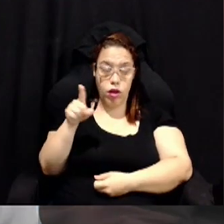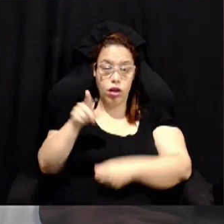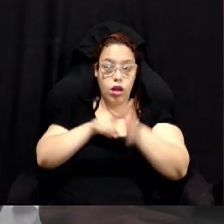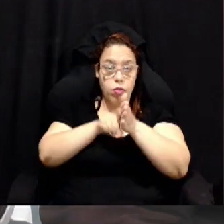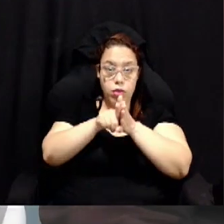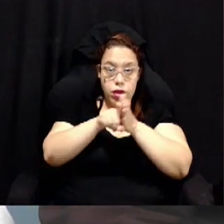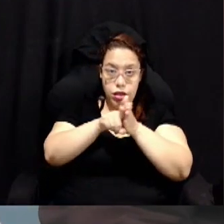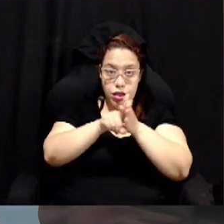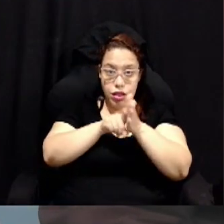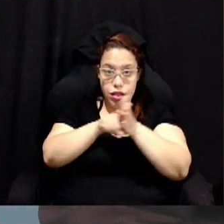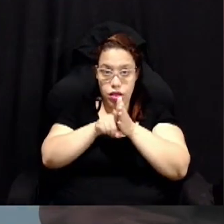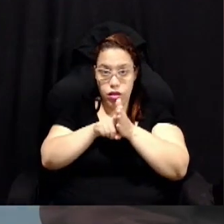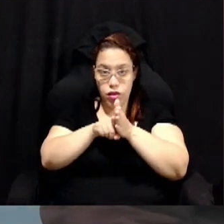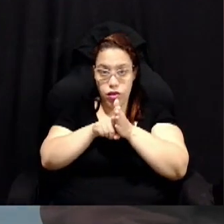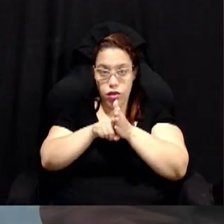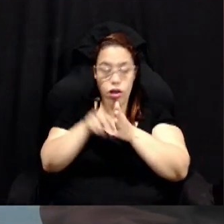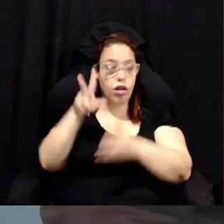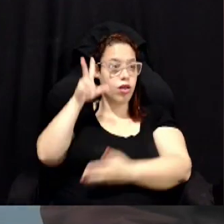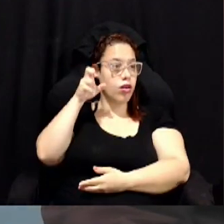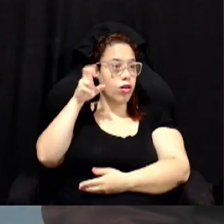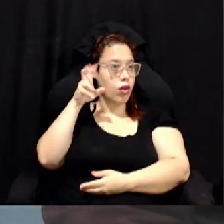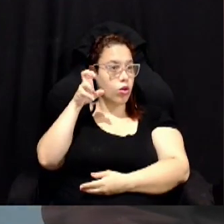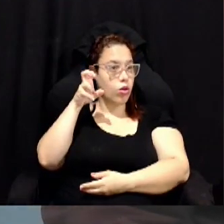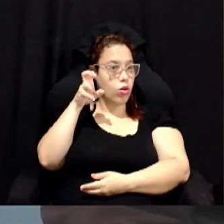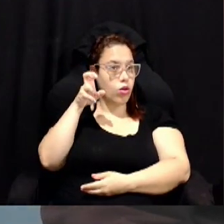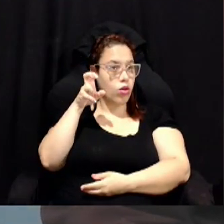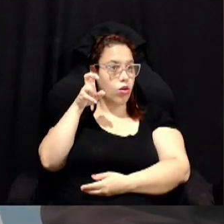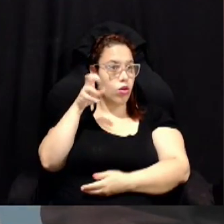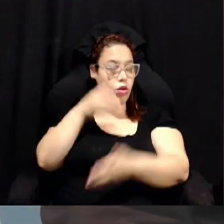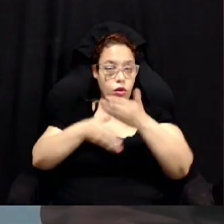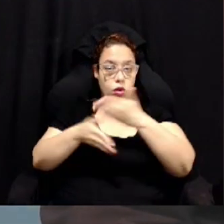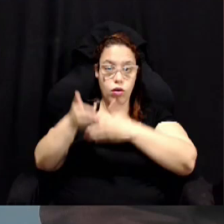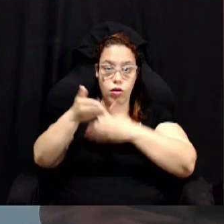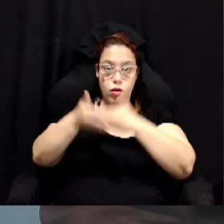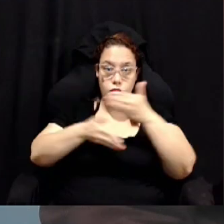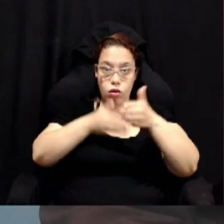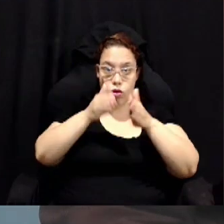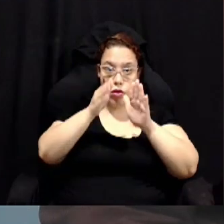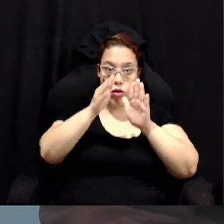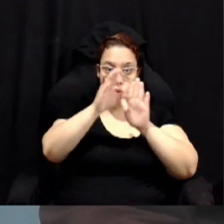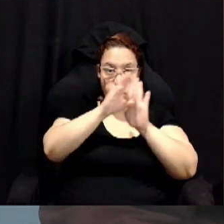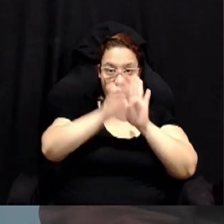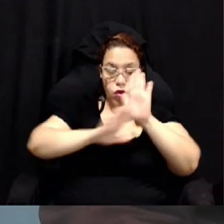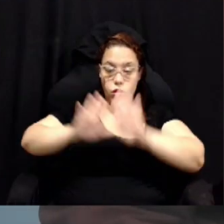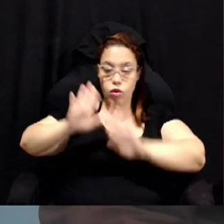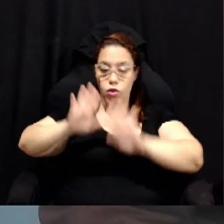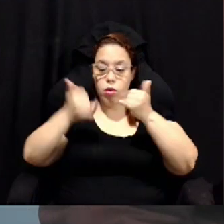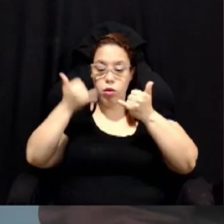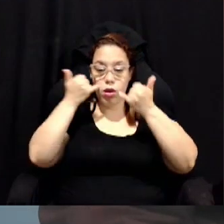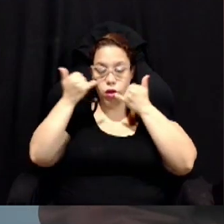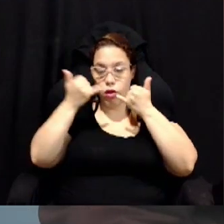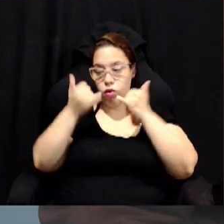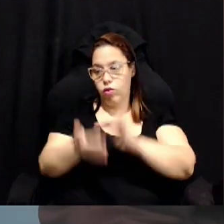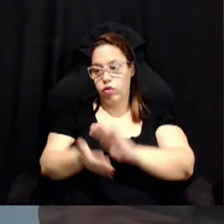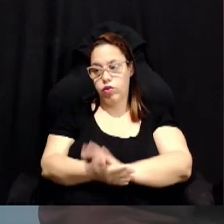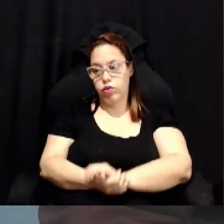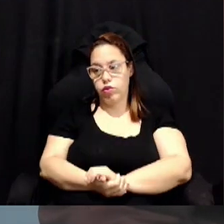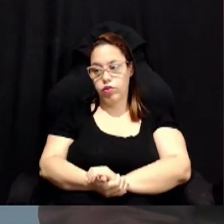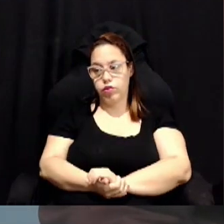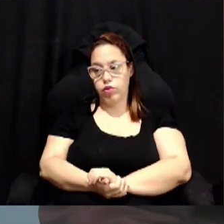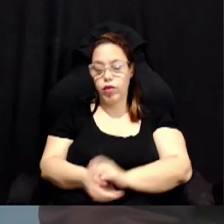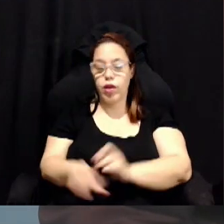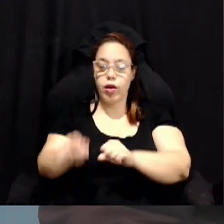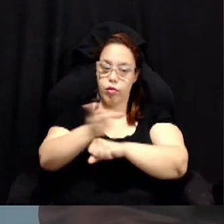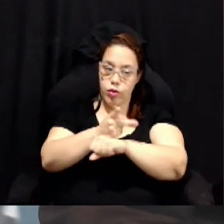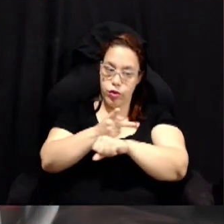vai, ela escuta, ela vê, ela participa de um programa desse para ela ter informação e através dessa informação ela procurar o